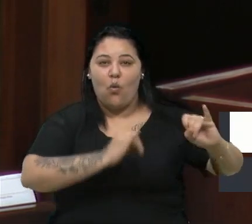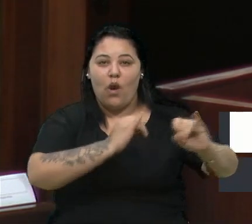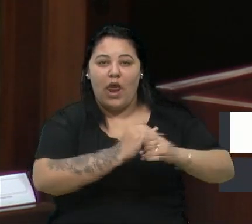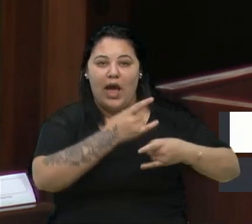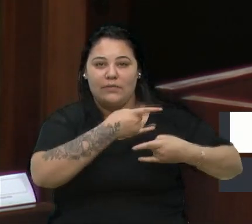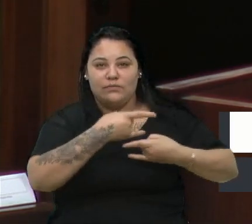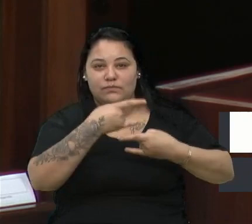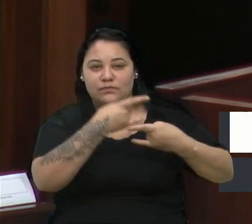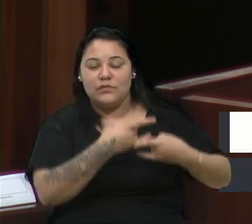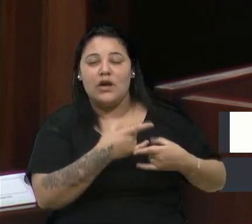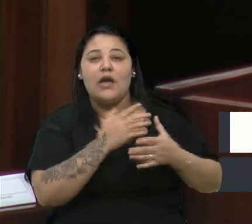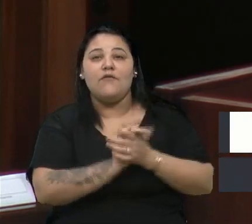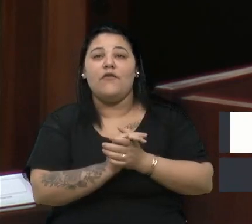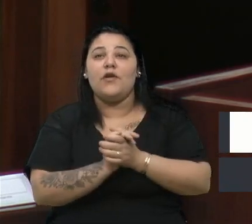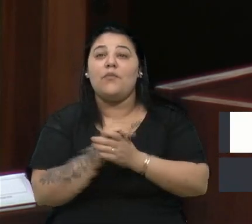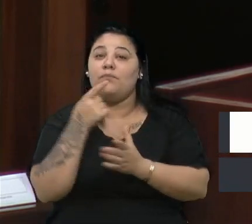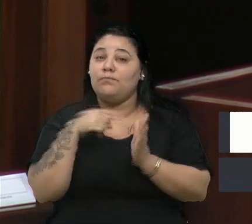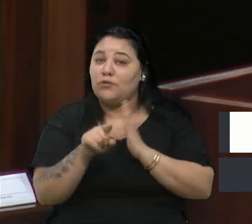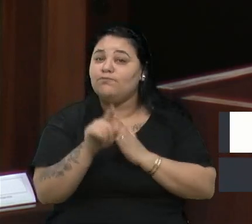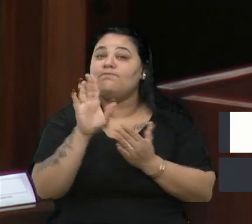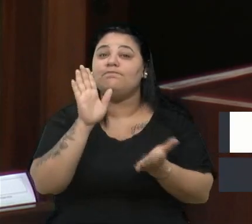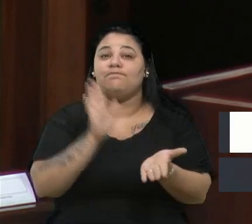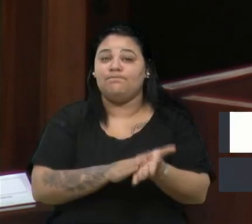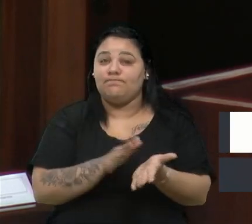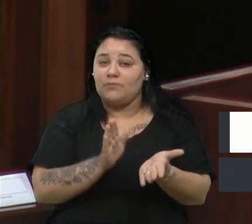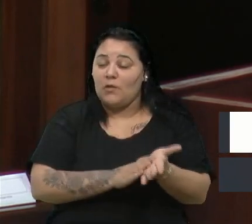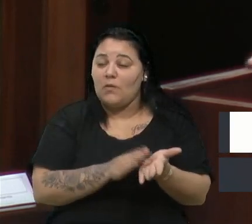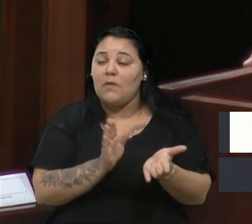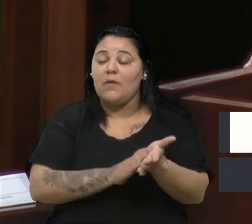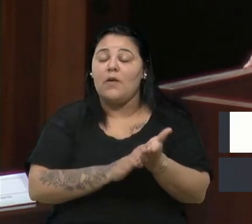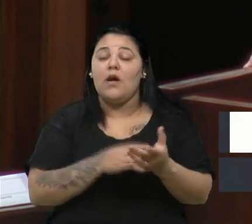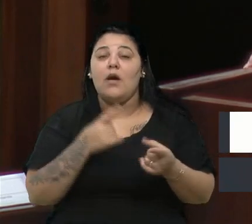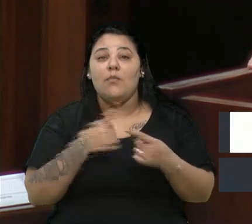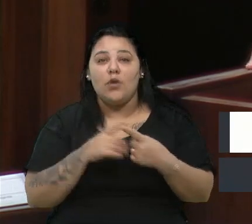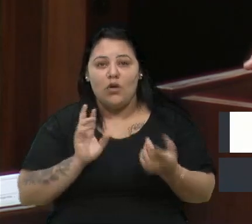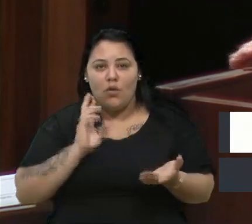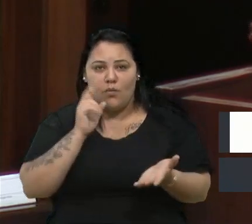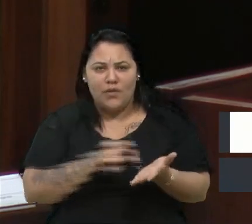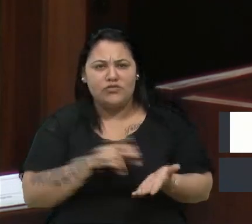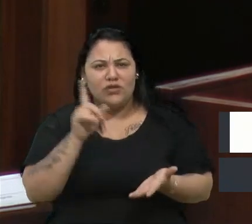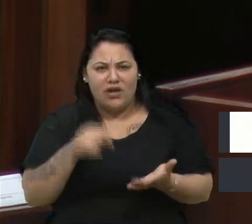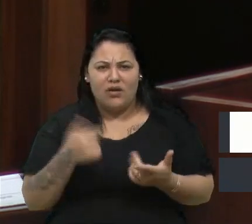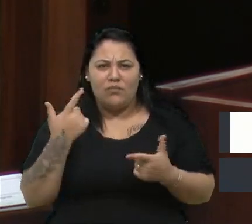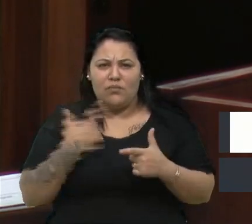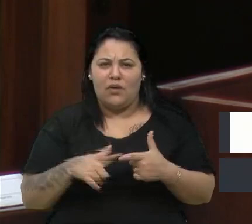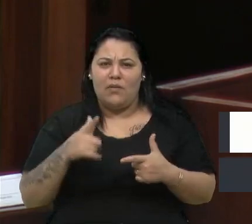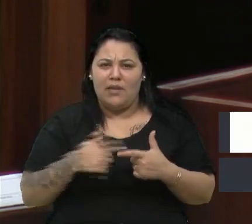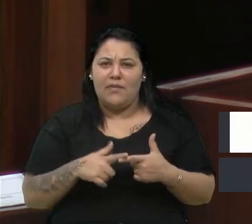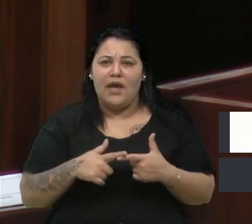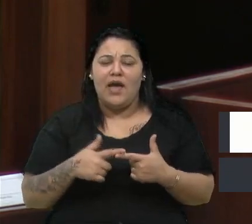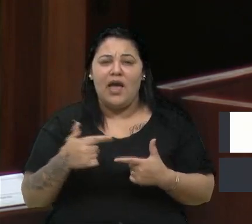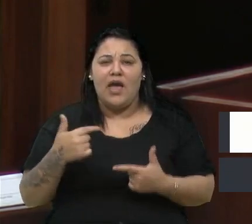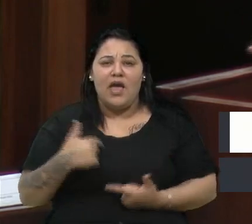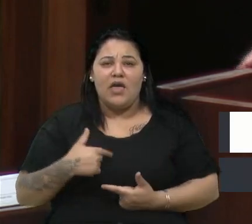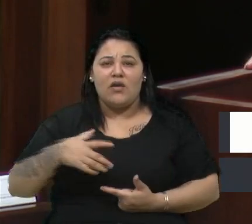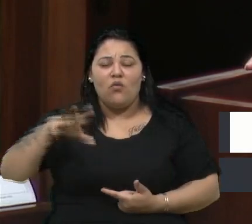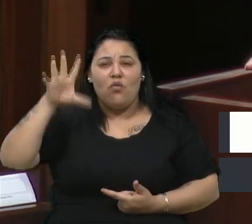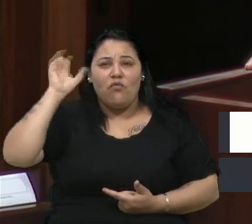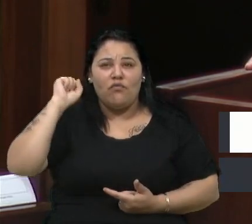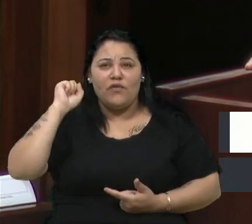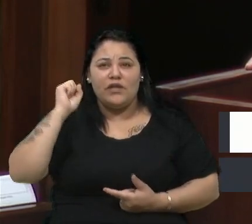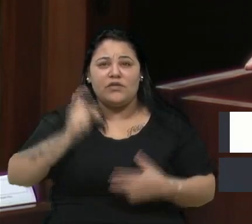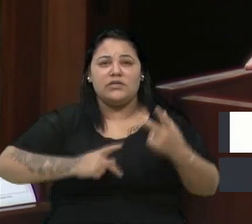foram questionados e cobrados, porque realmente é um problema, eu ouvindo a manifestação